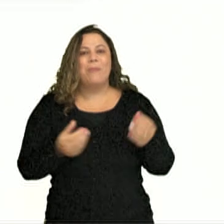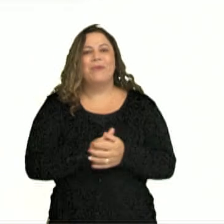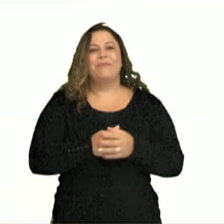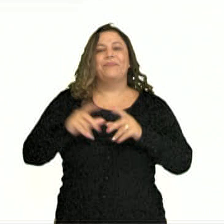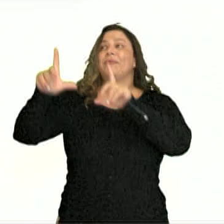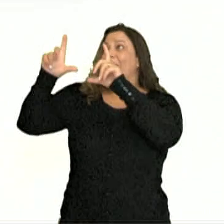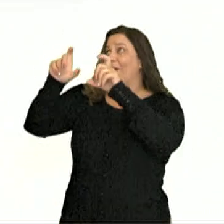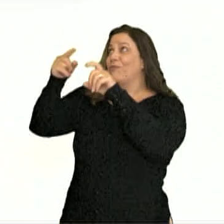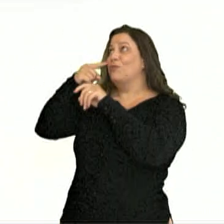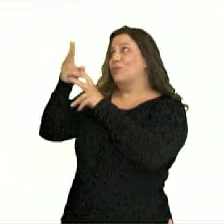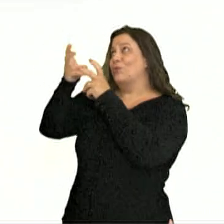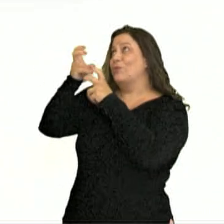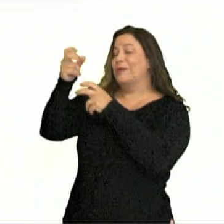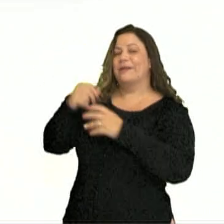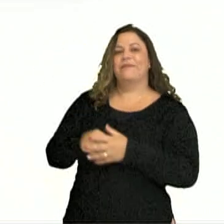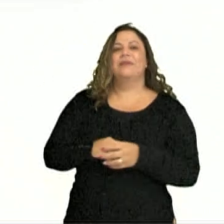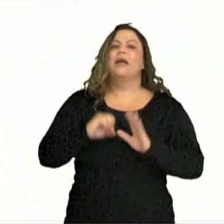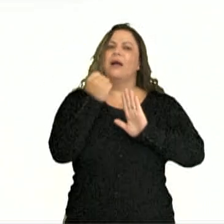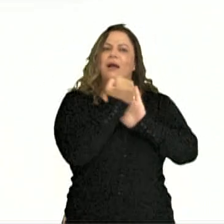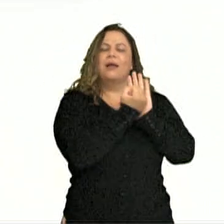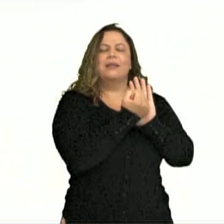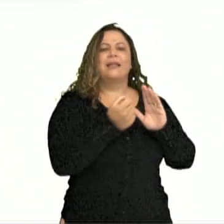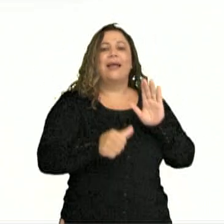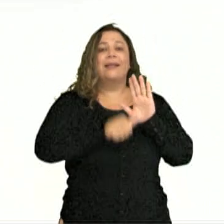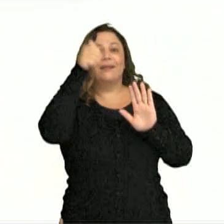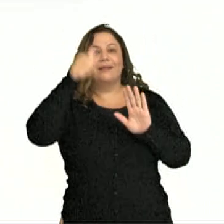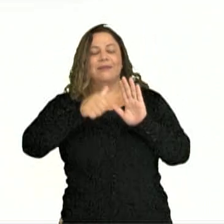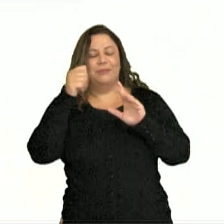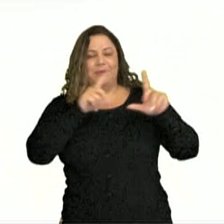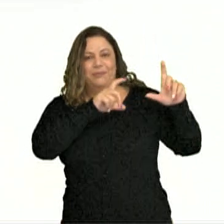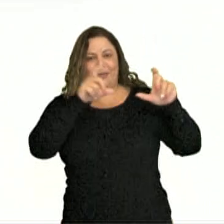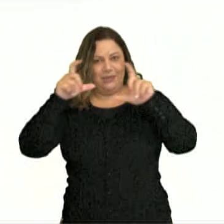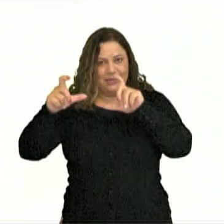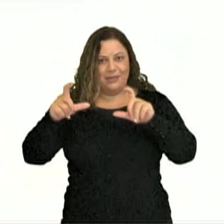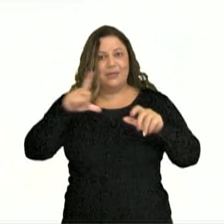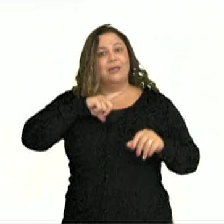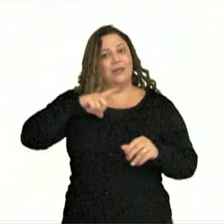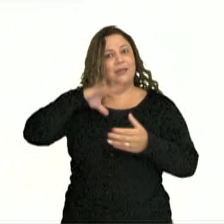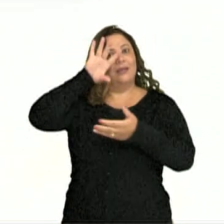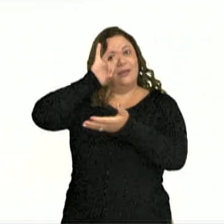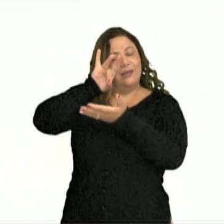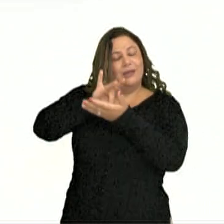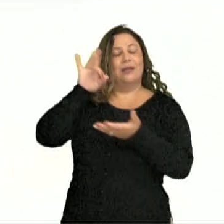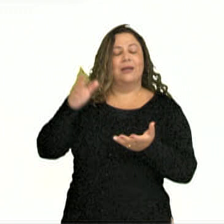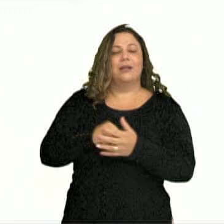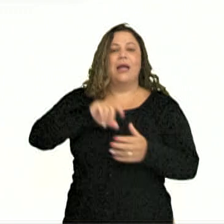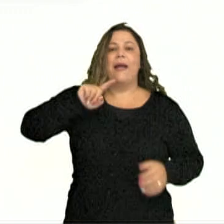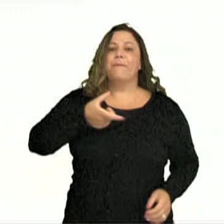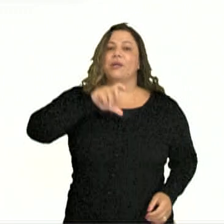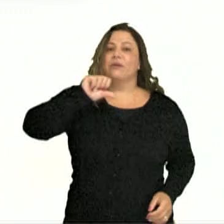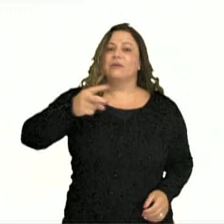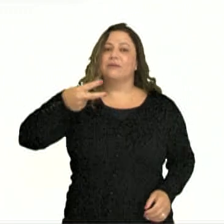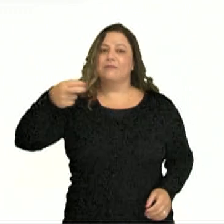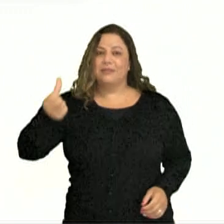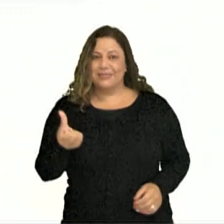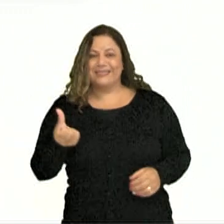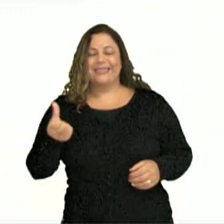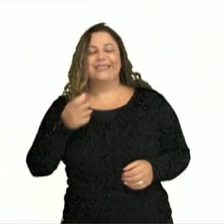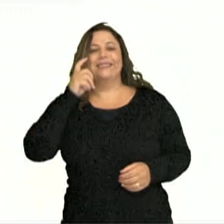ela data, né, a primeira fotografia de que se tem registro, data-se de 1926,